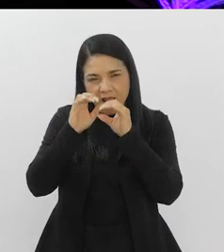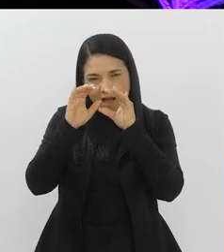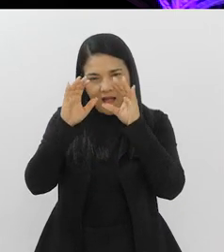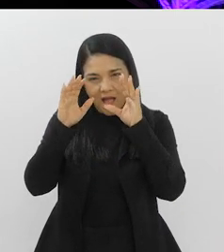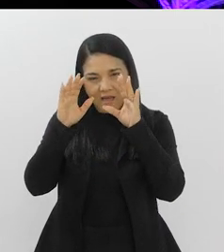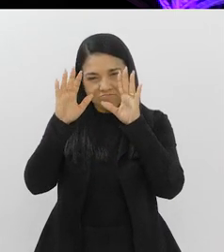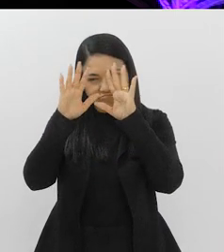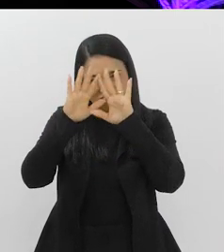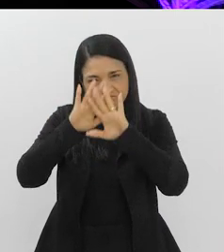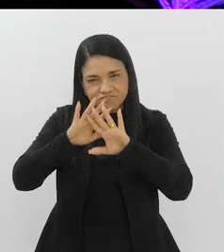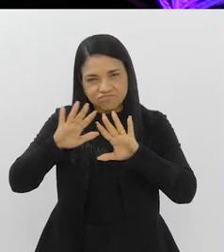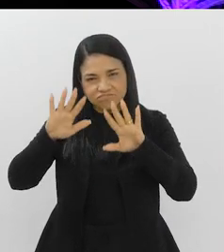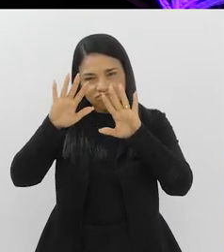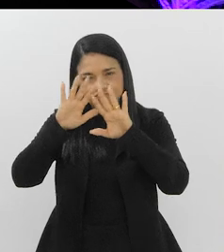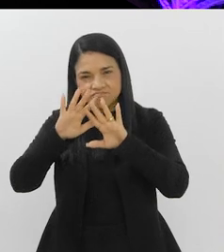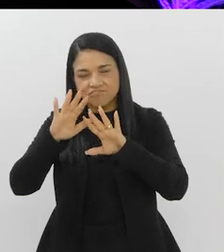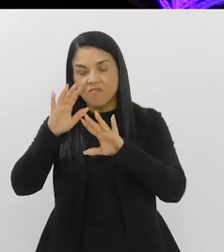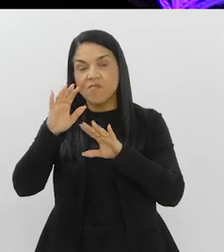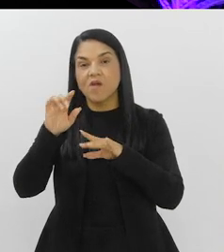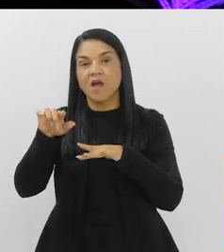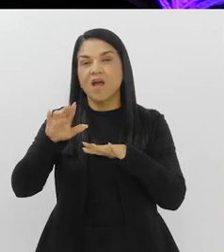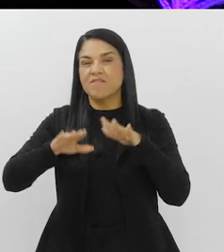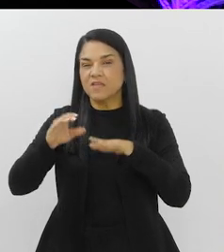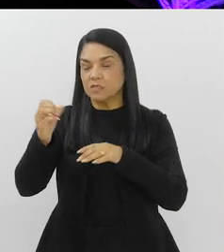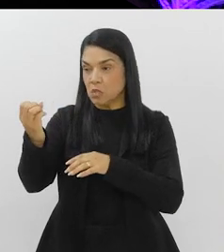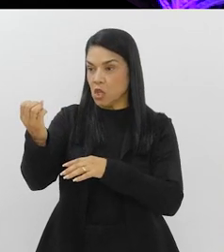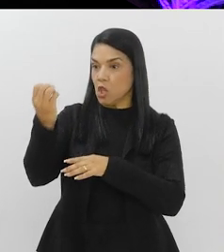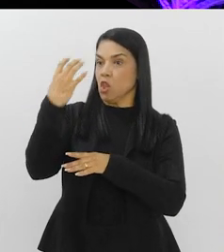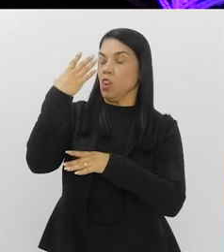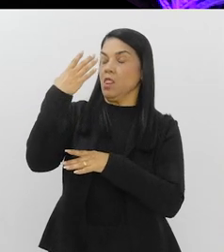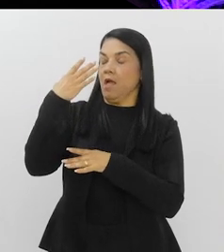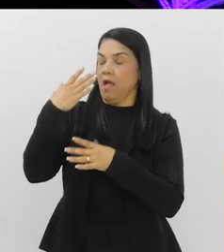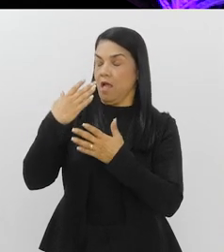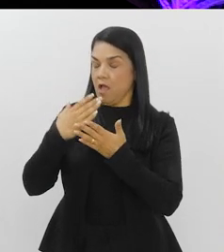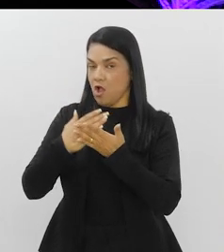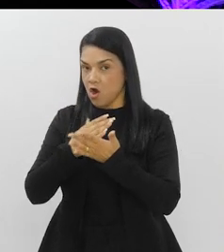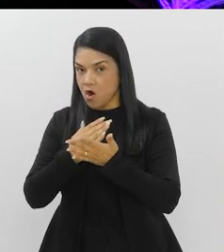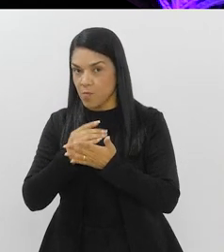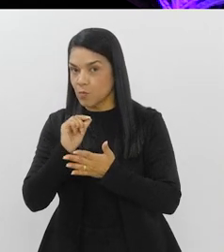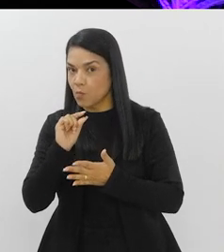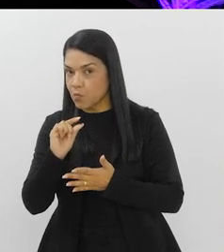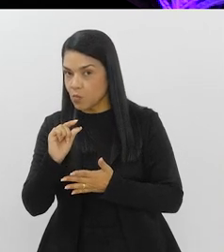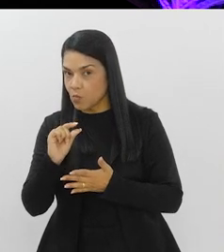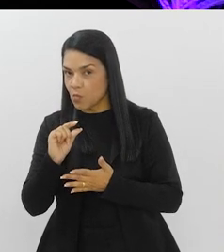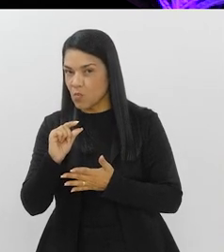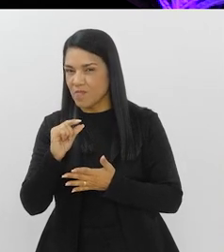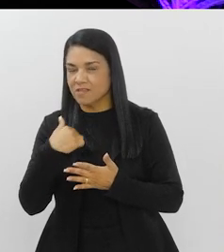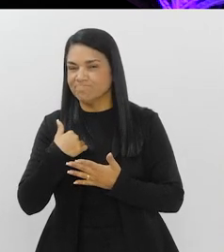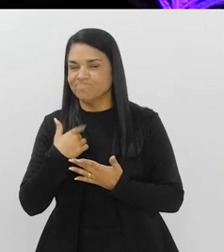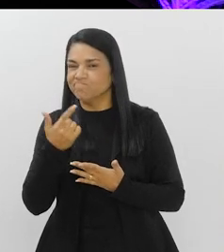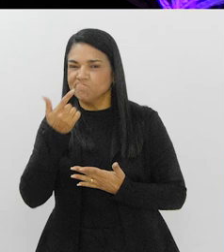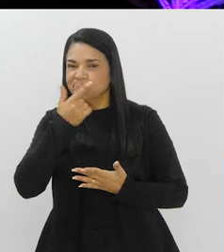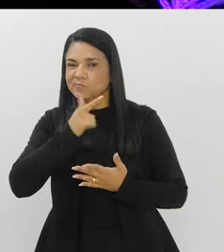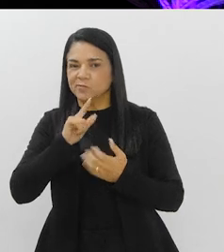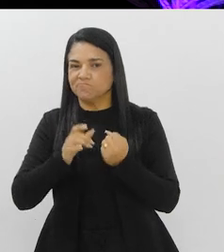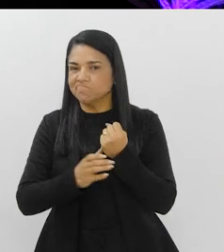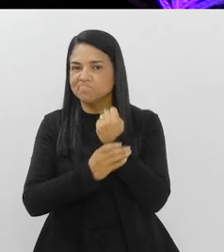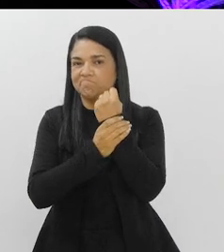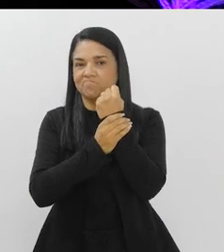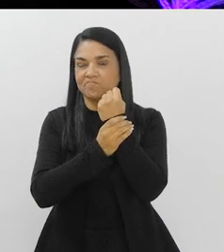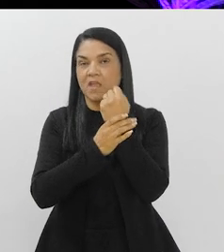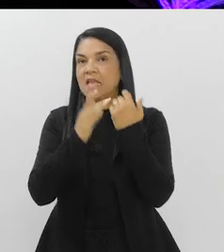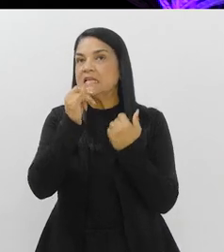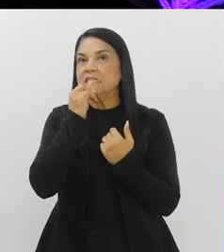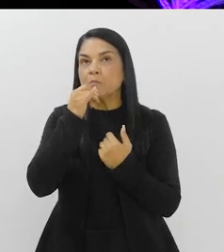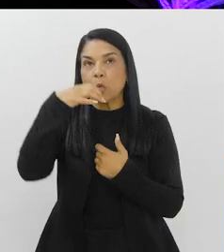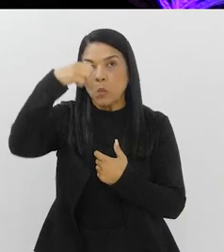claridade Zinha ou iluminação asinha mais forte que incomoda um pouco o olho mas assim eu consigo nem te garantir Por